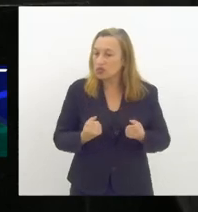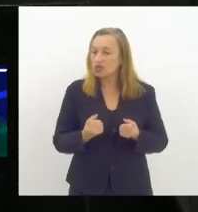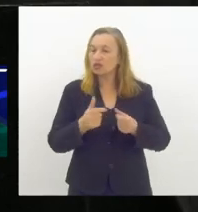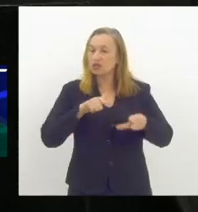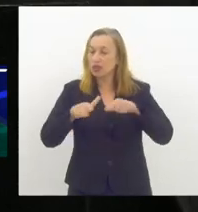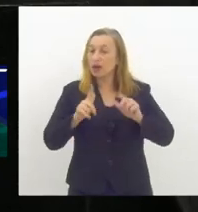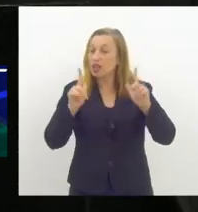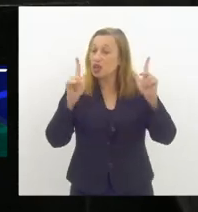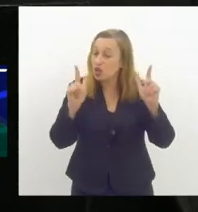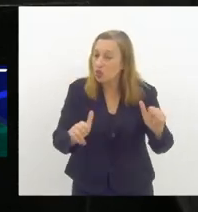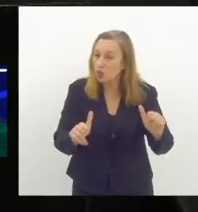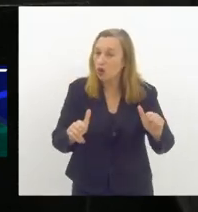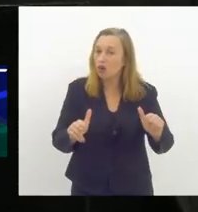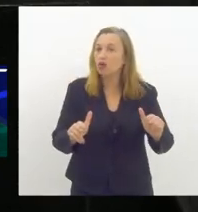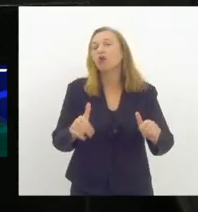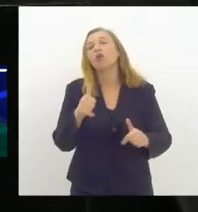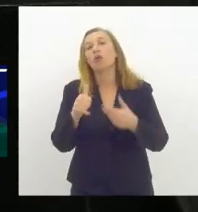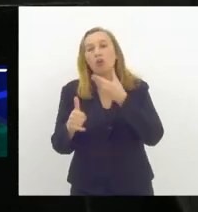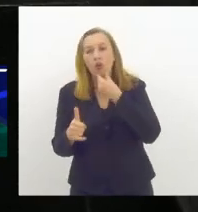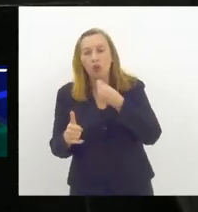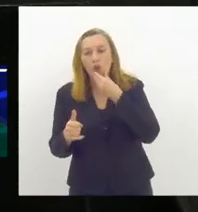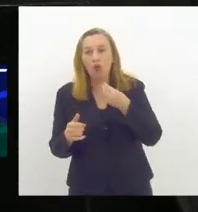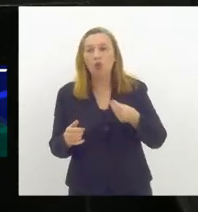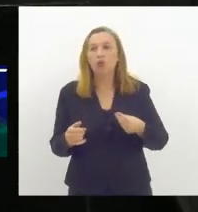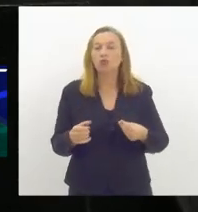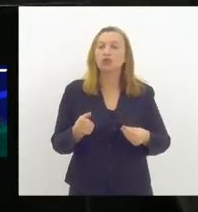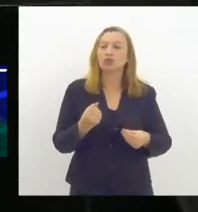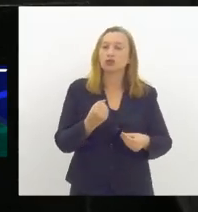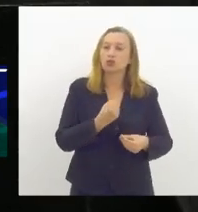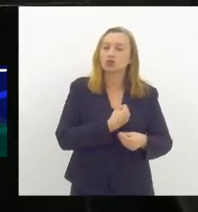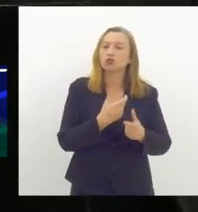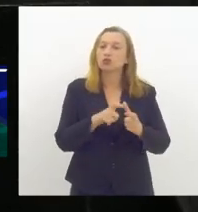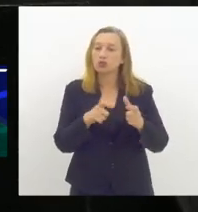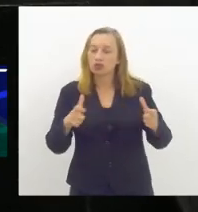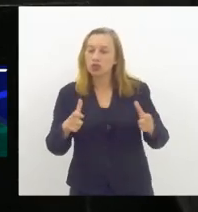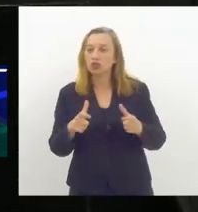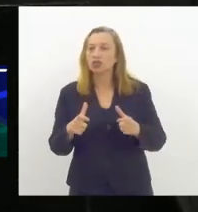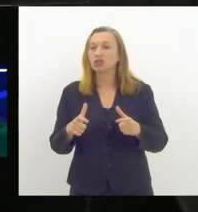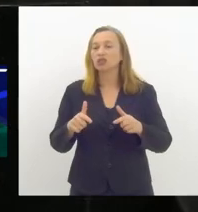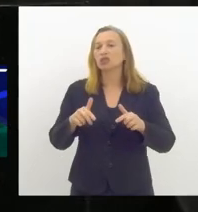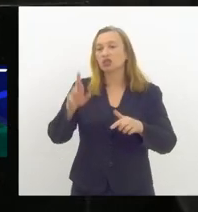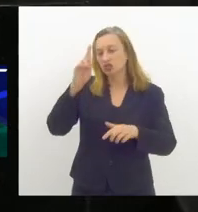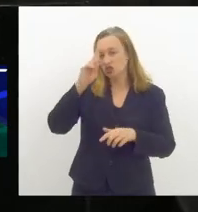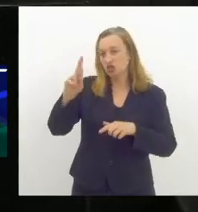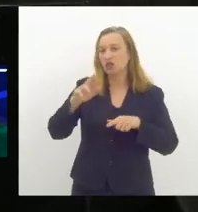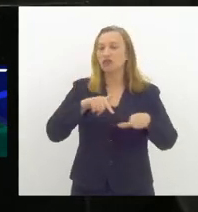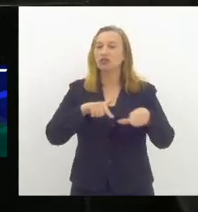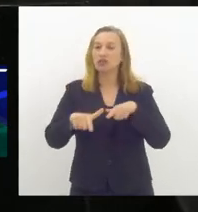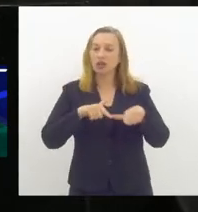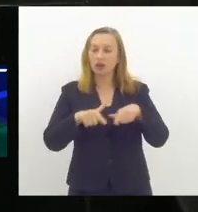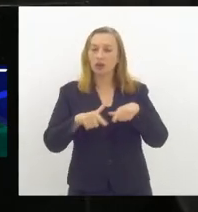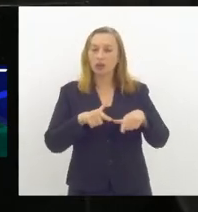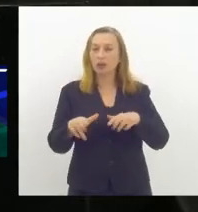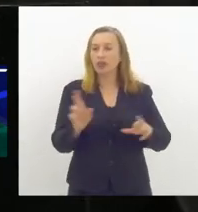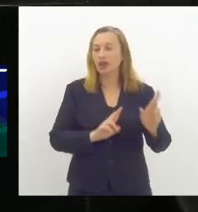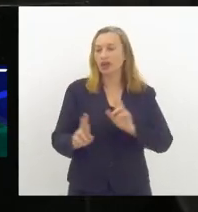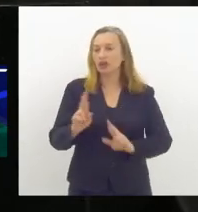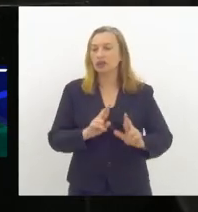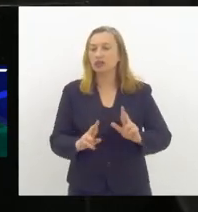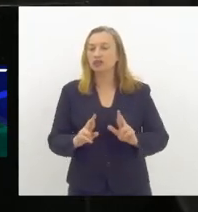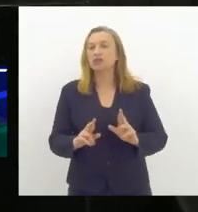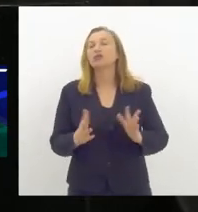funções além dos Homens ocuparem A maioria dos cargos de chefias no âmbito das relações